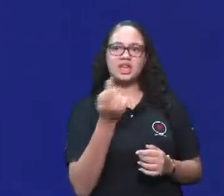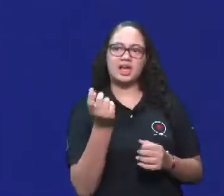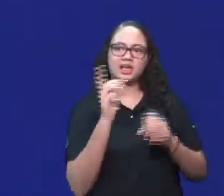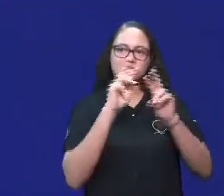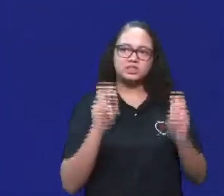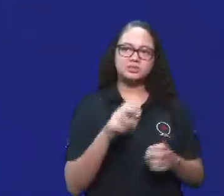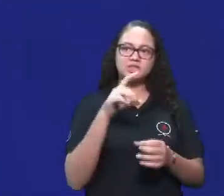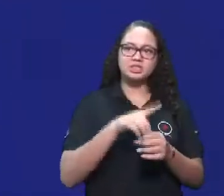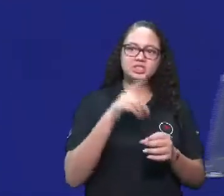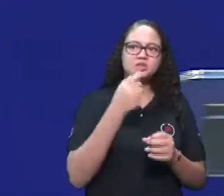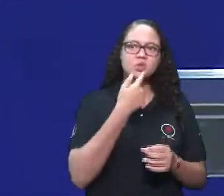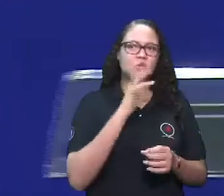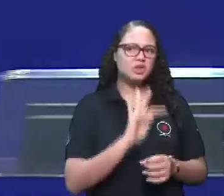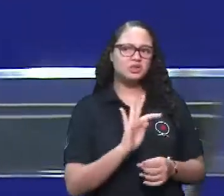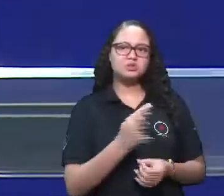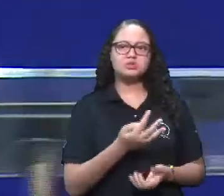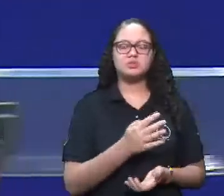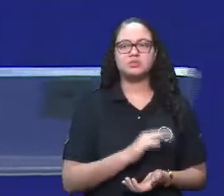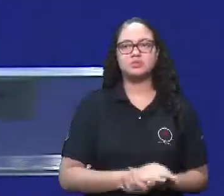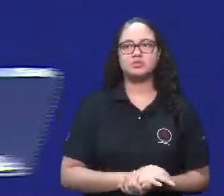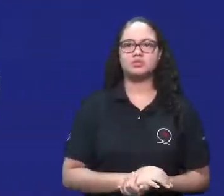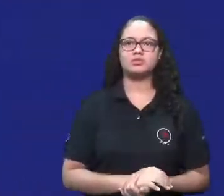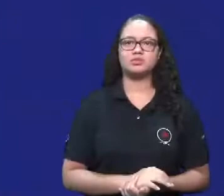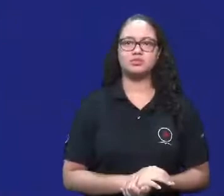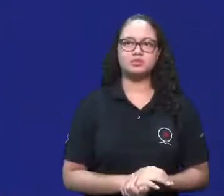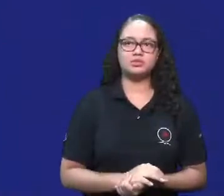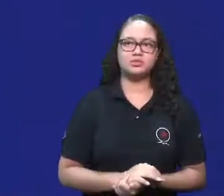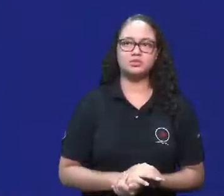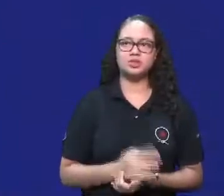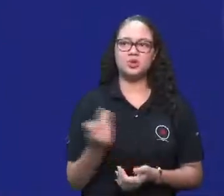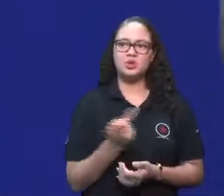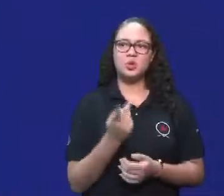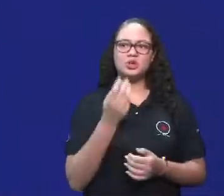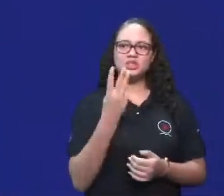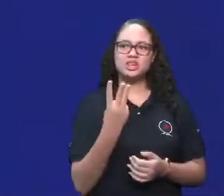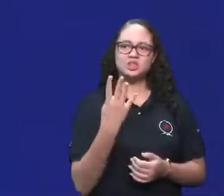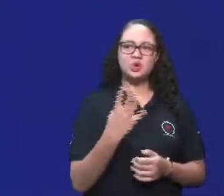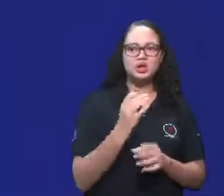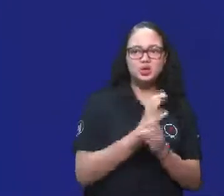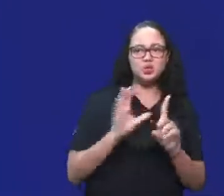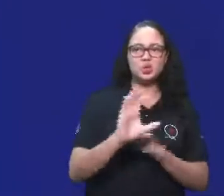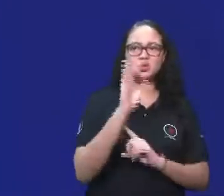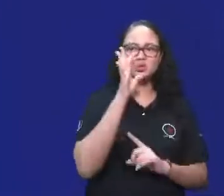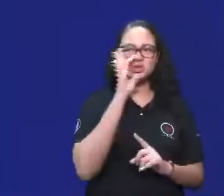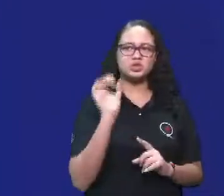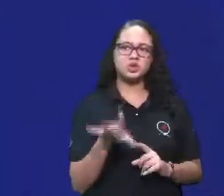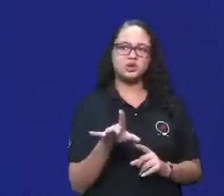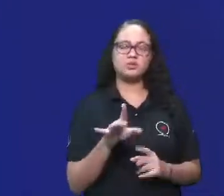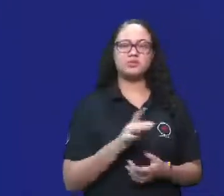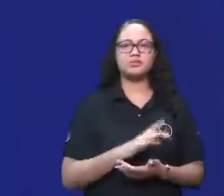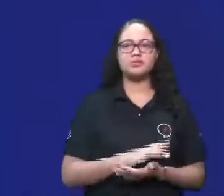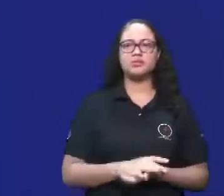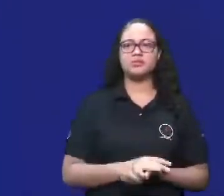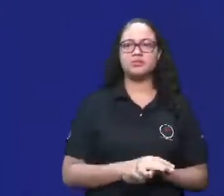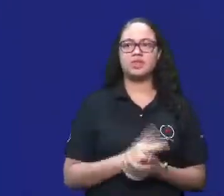eles não. O cara estava só 3 cultos na igreja, ou 4 cultos na igreja. Aí quando eu entrei, falei, quem é? Aí o cara virou, falou